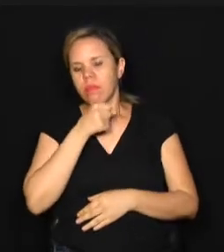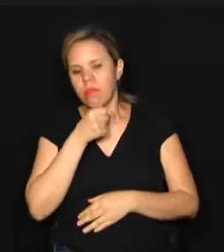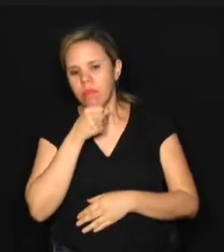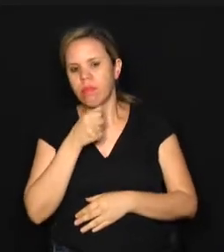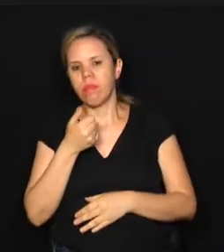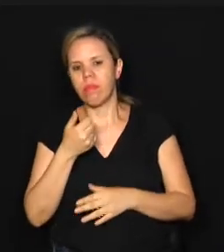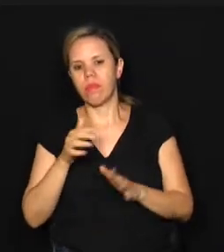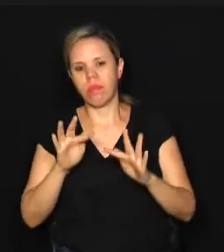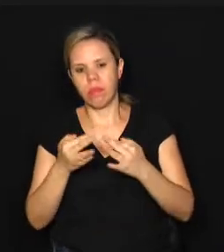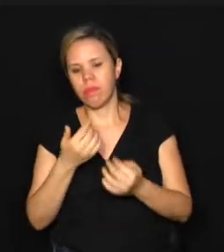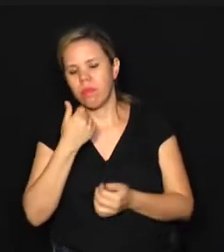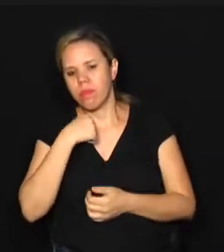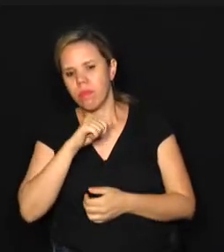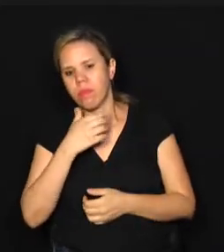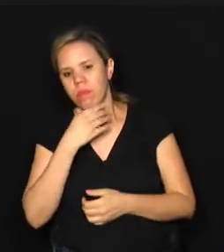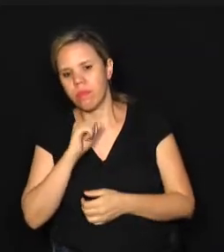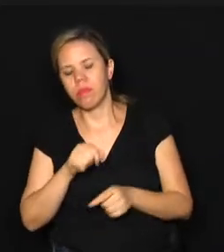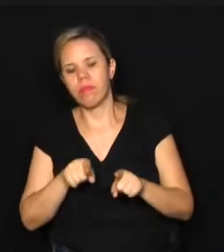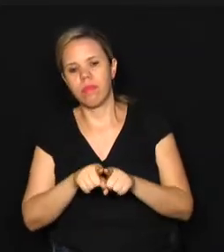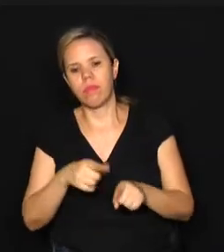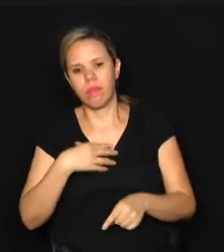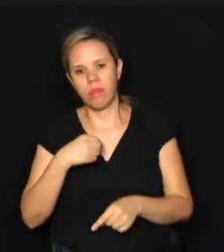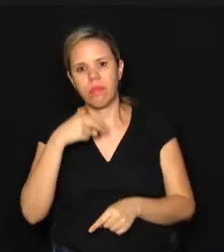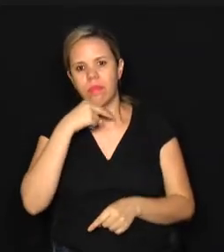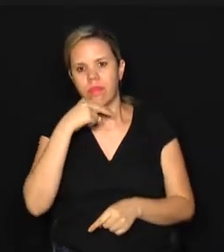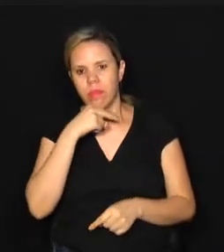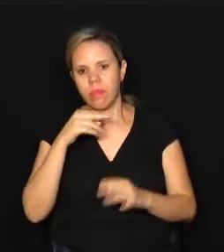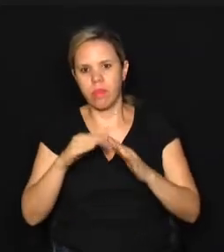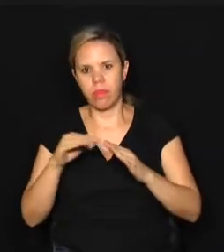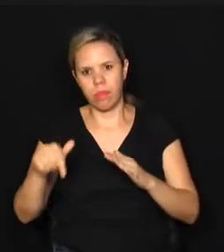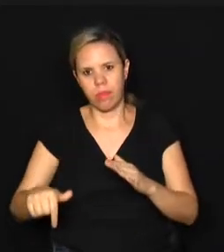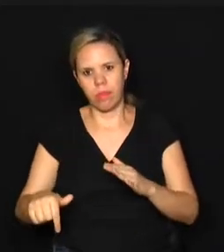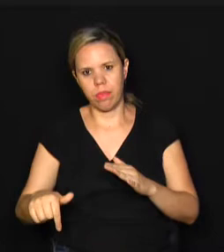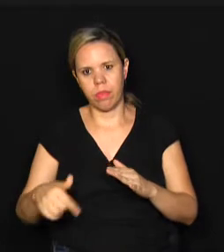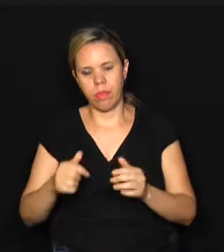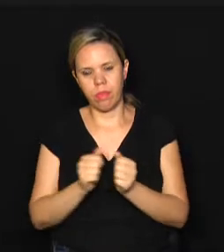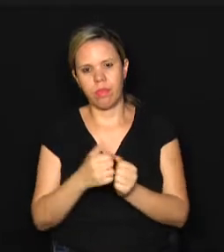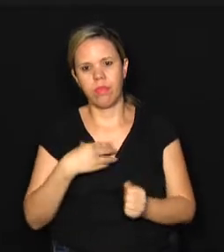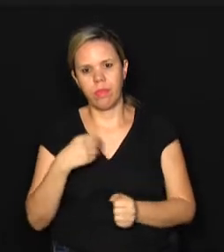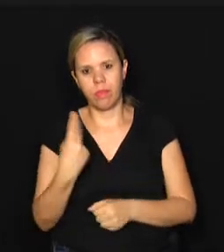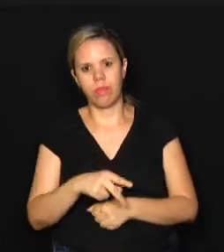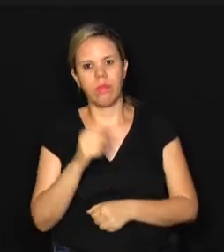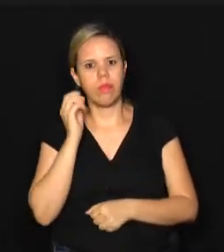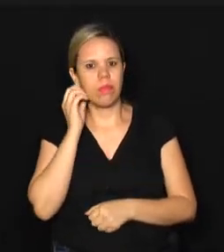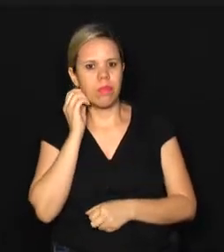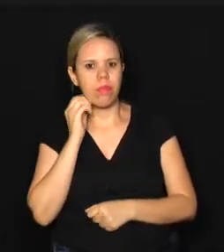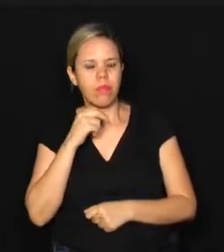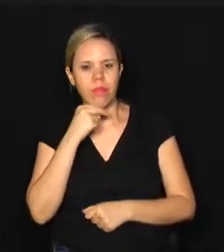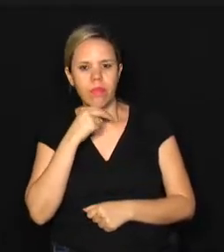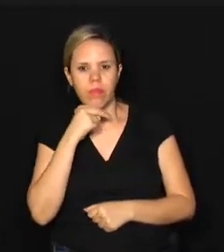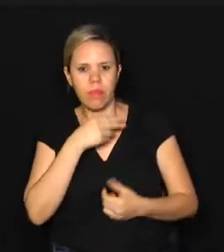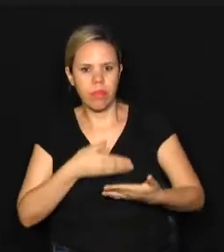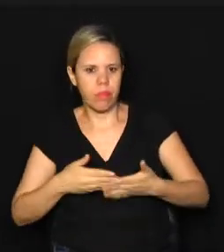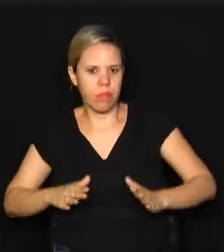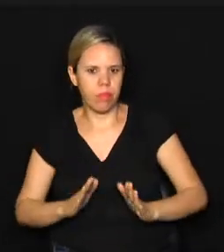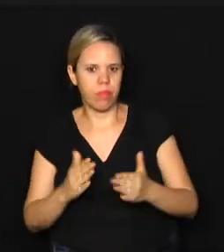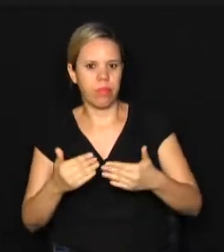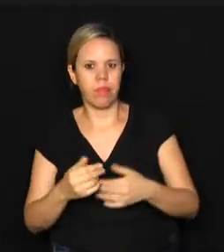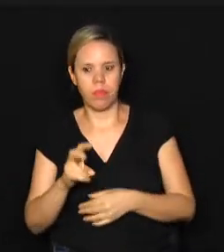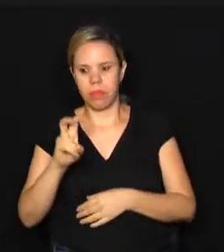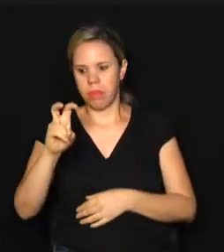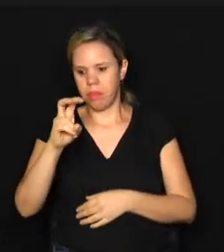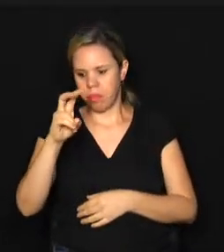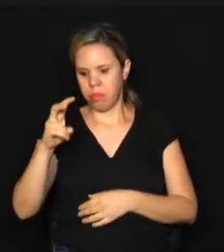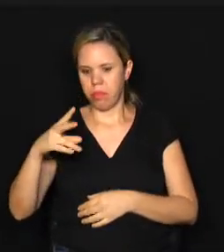agora moro meu filho e minha neta também, que está morando aqui com o filho, né? Netinha que nasceu. Então, vamos indo para a 5ª